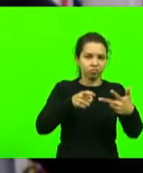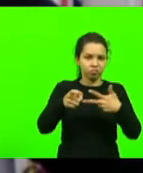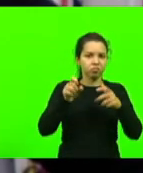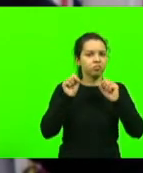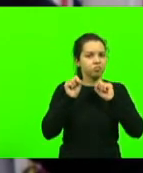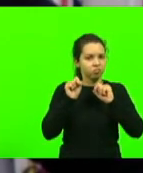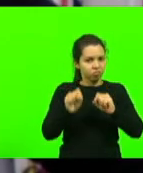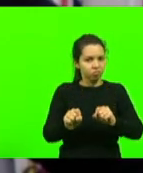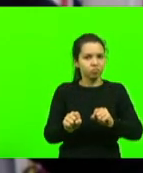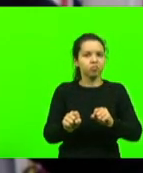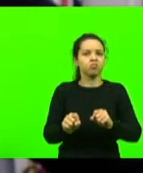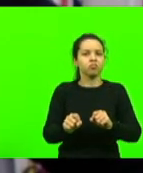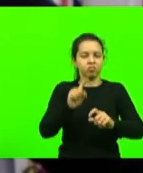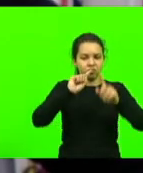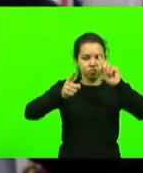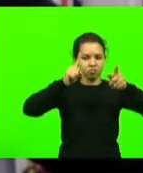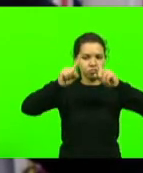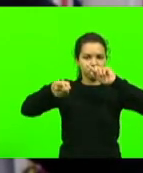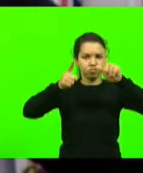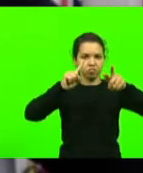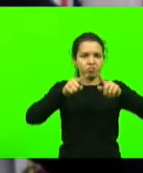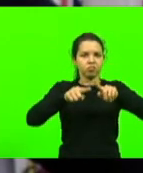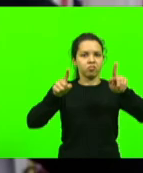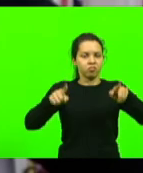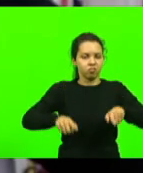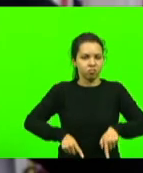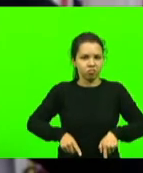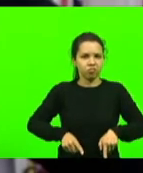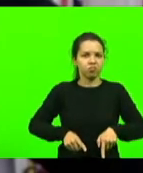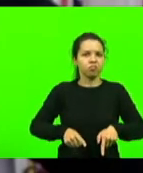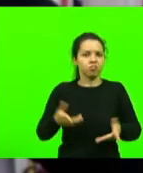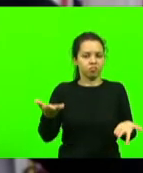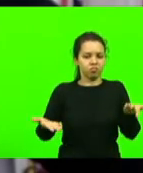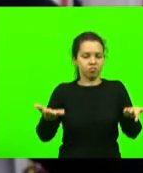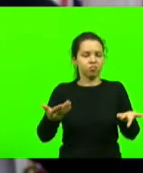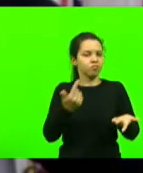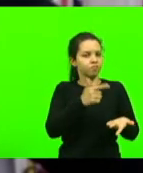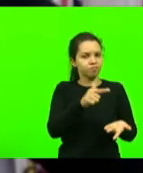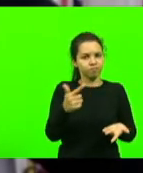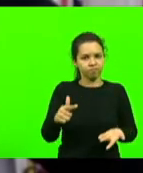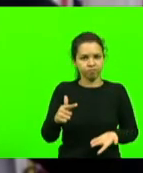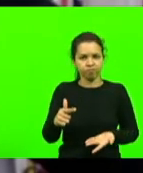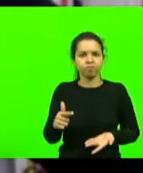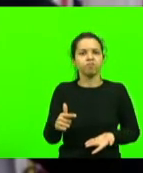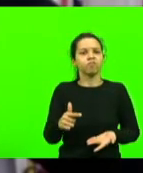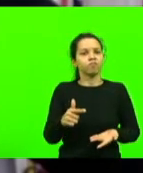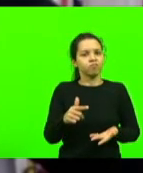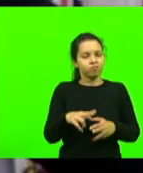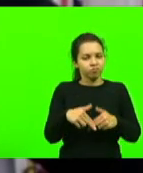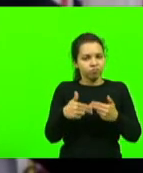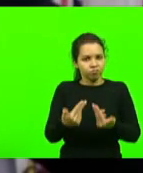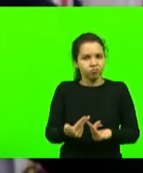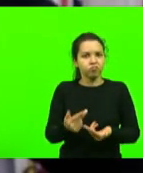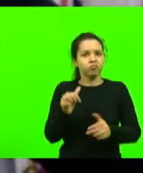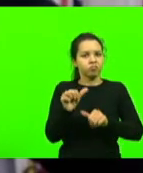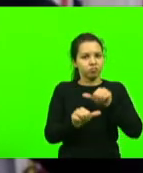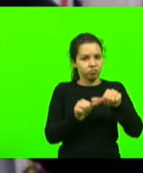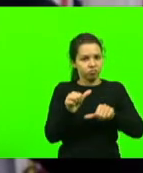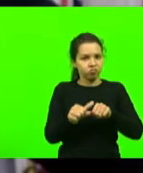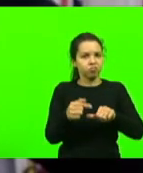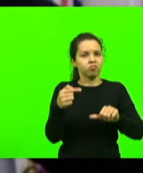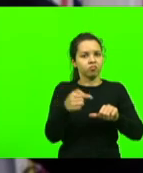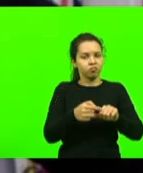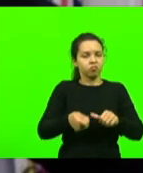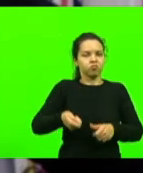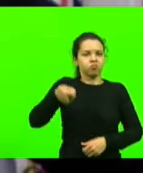pois serão privados de estabilidade e portanto é uma reforma de índole autoritária